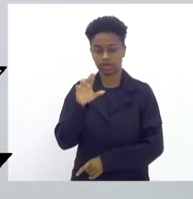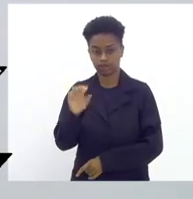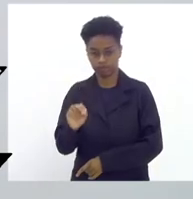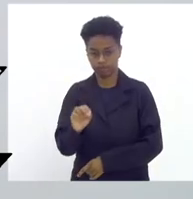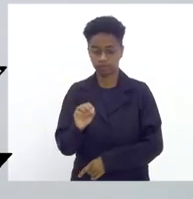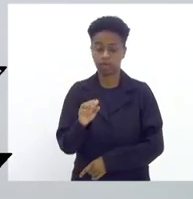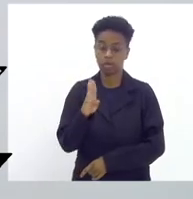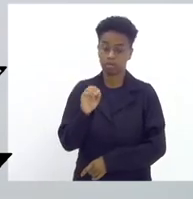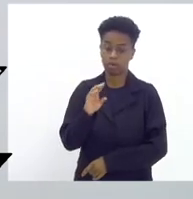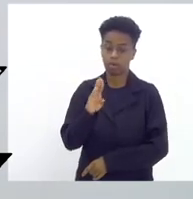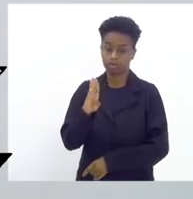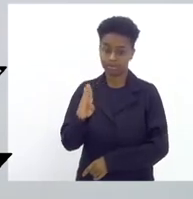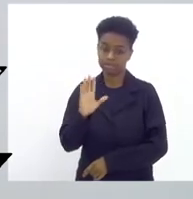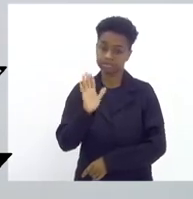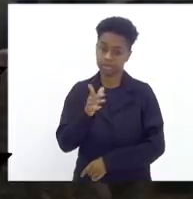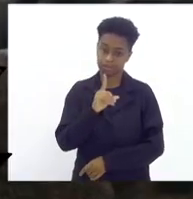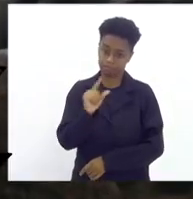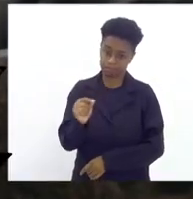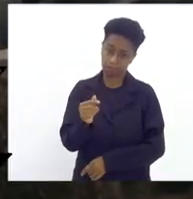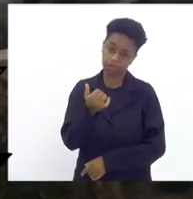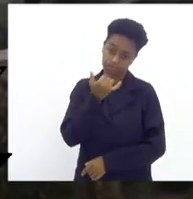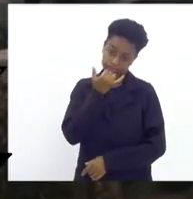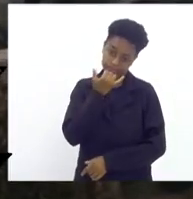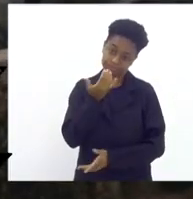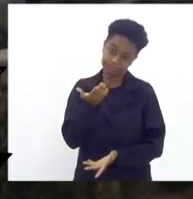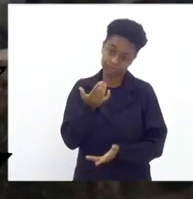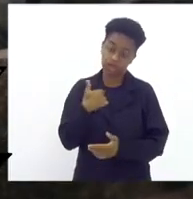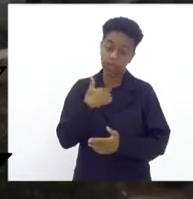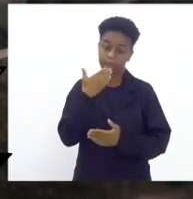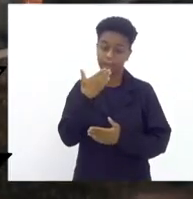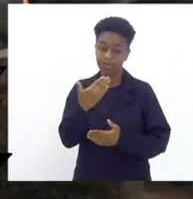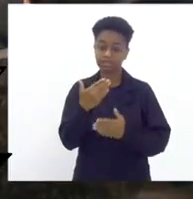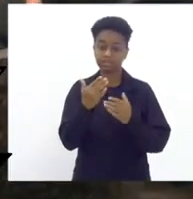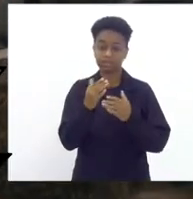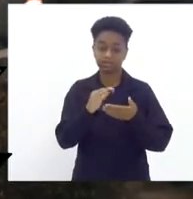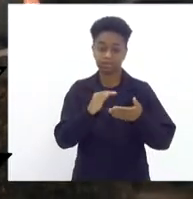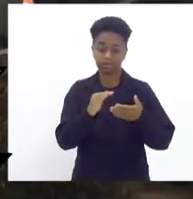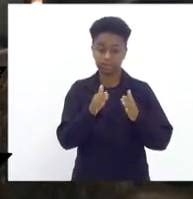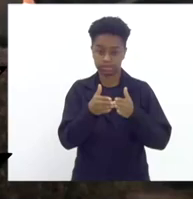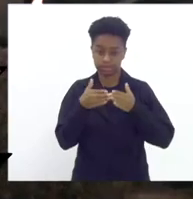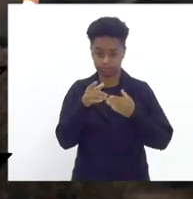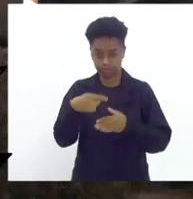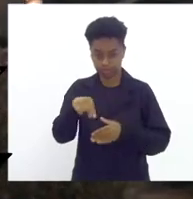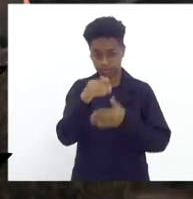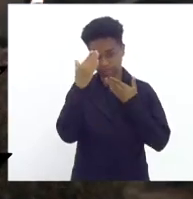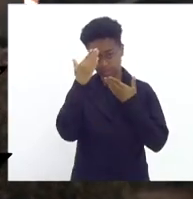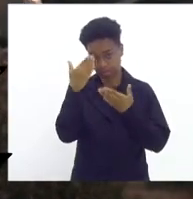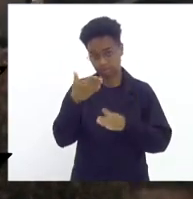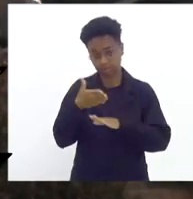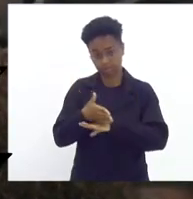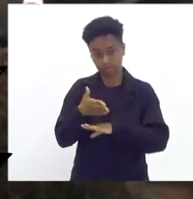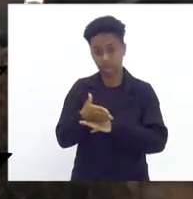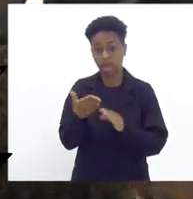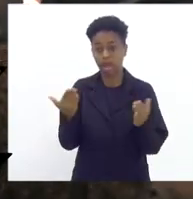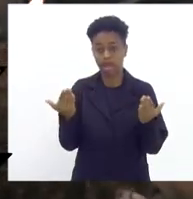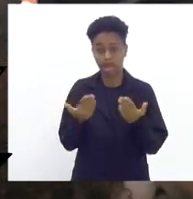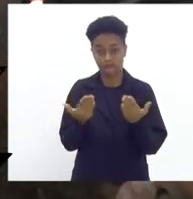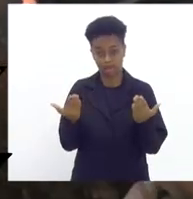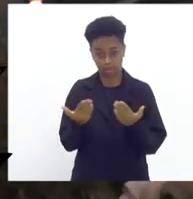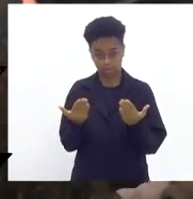peço agora por favor licença vocês agradeço a participação e agora gente